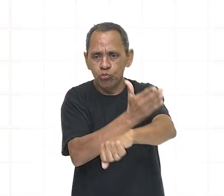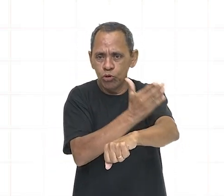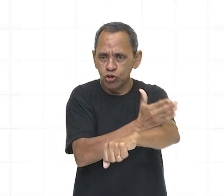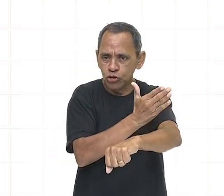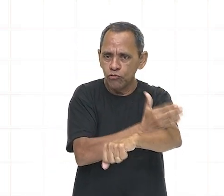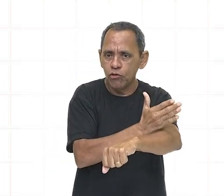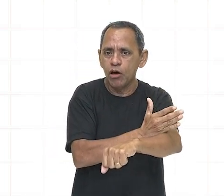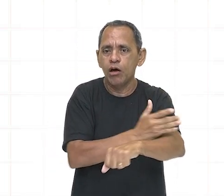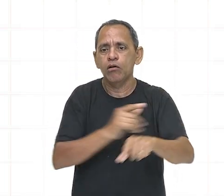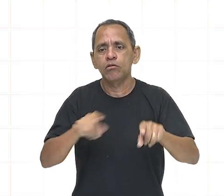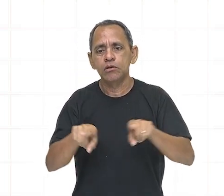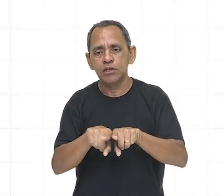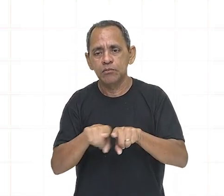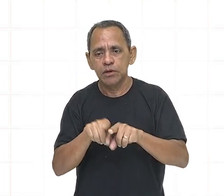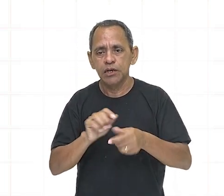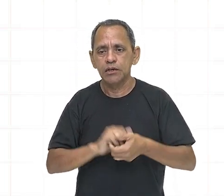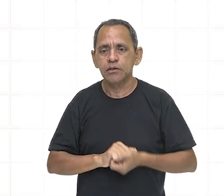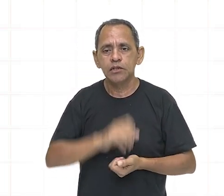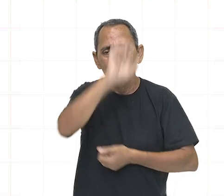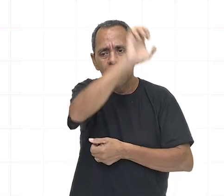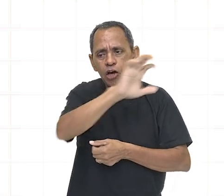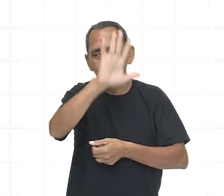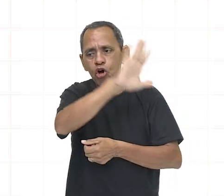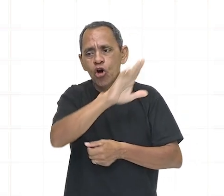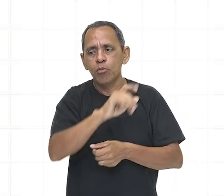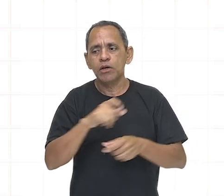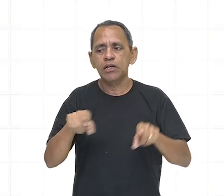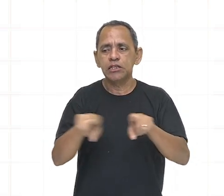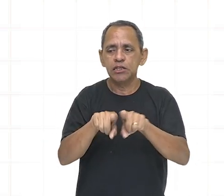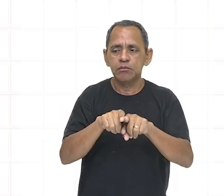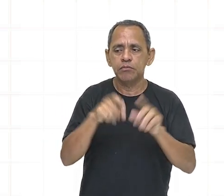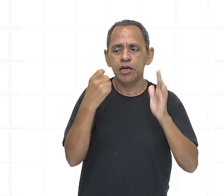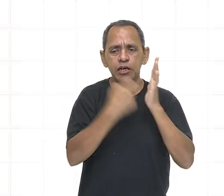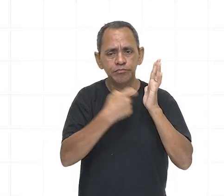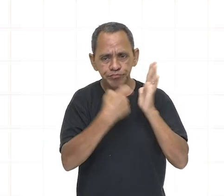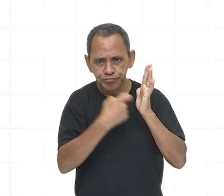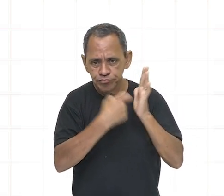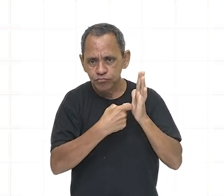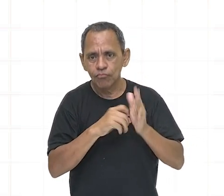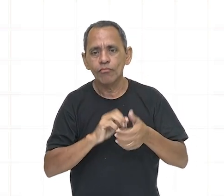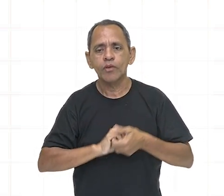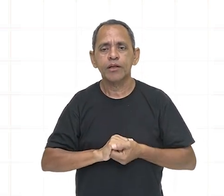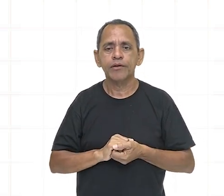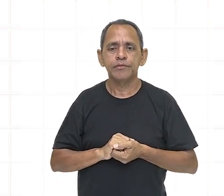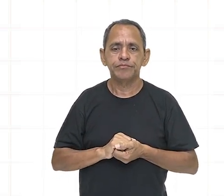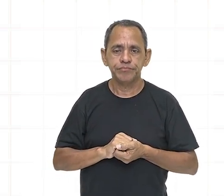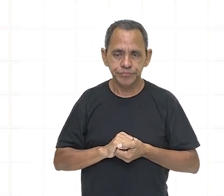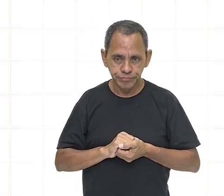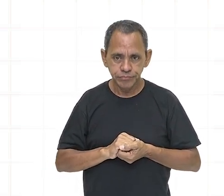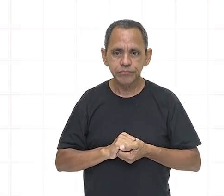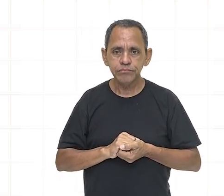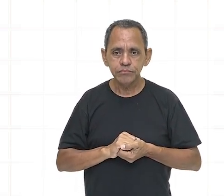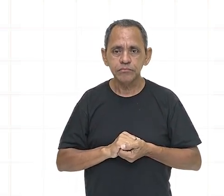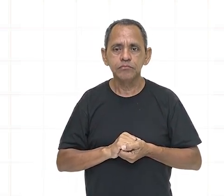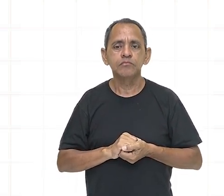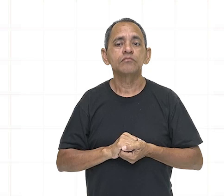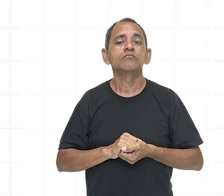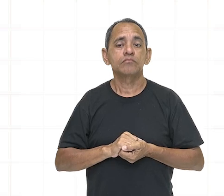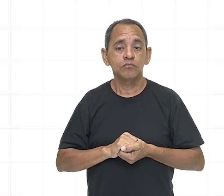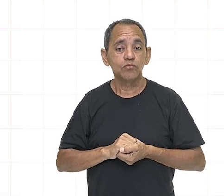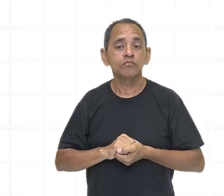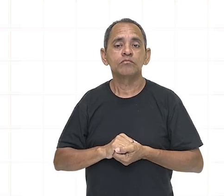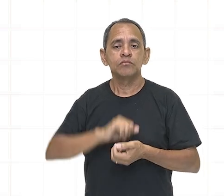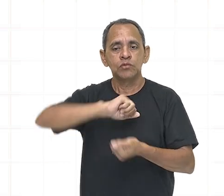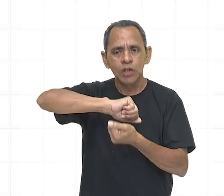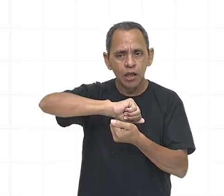uma forma de penitência, né? Porém, com o advento do Renascimento e da Reforma Protestante, ela passou a ser associada a